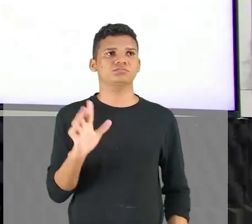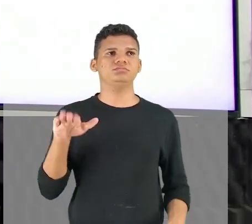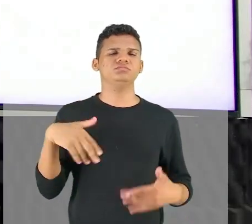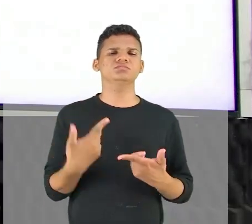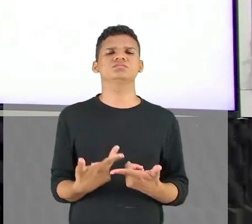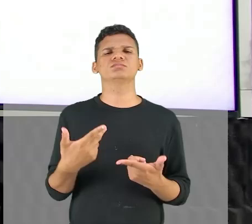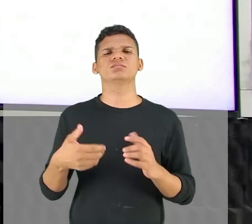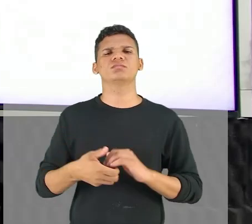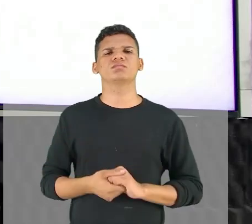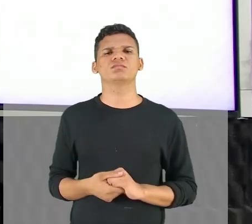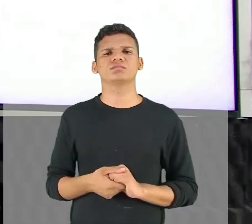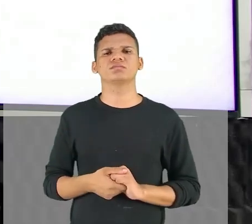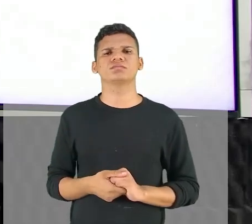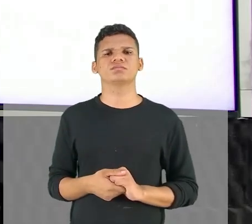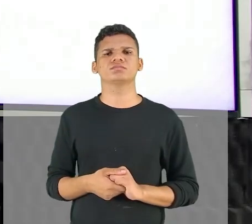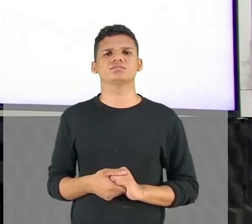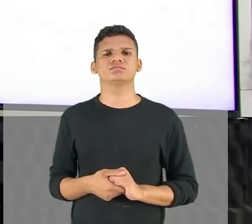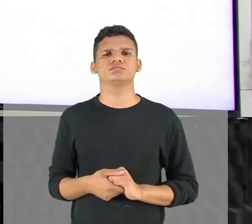Então,